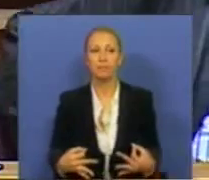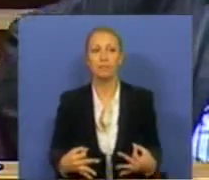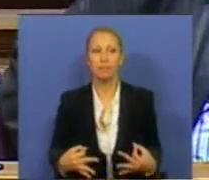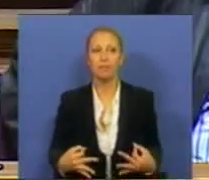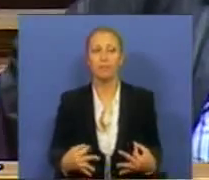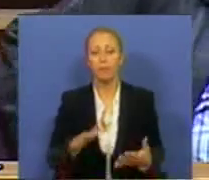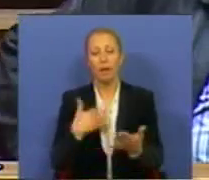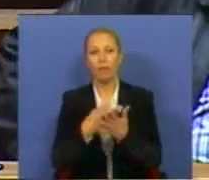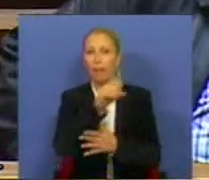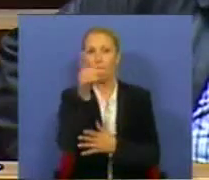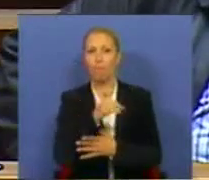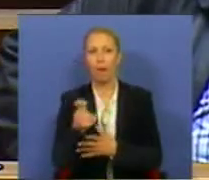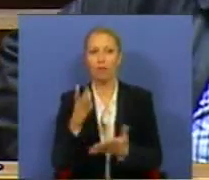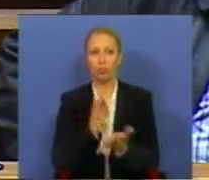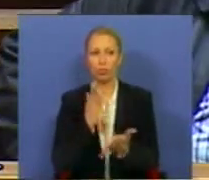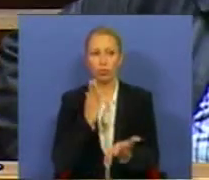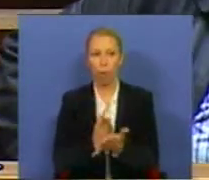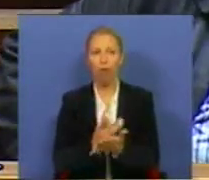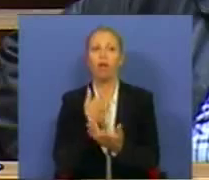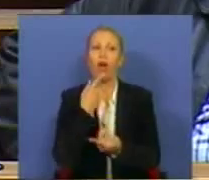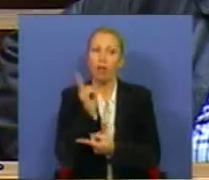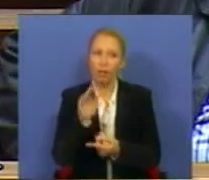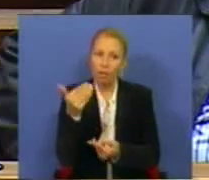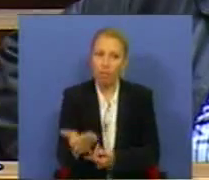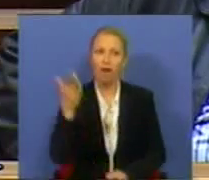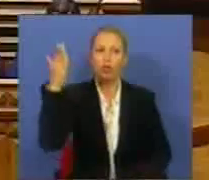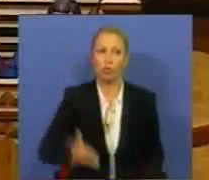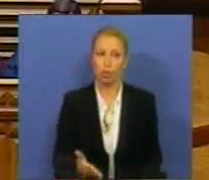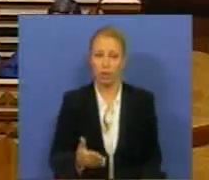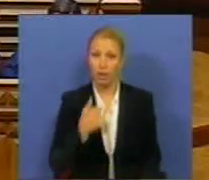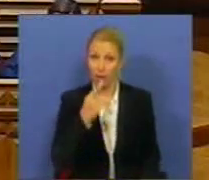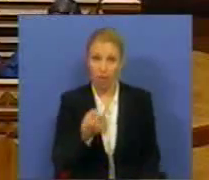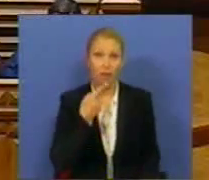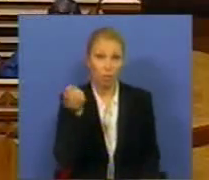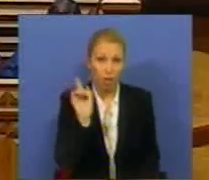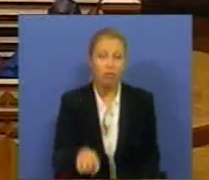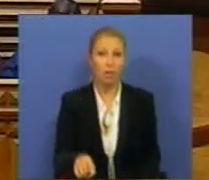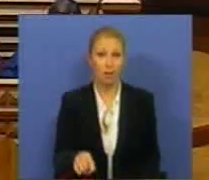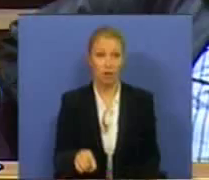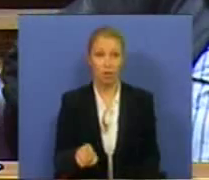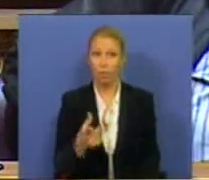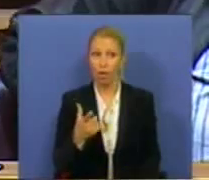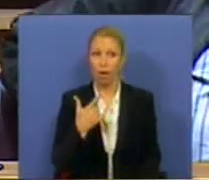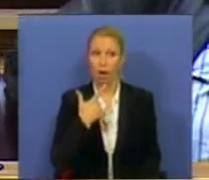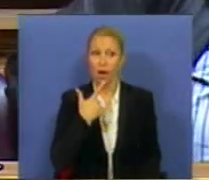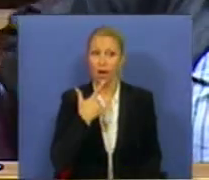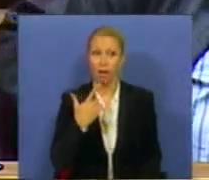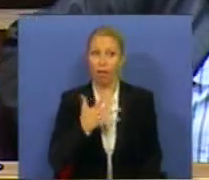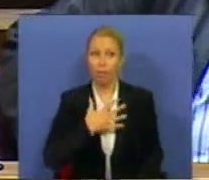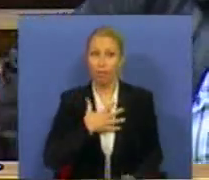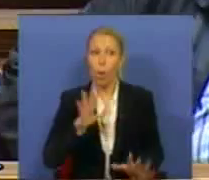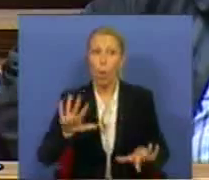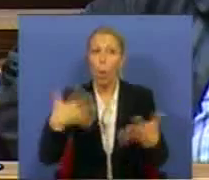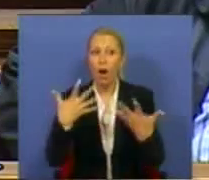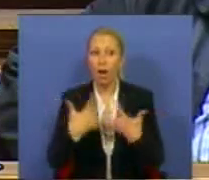de pacificar as escolas e de repor a justiça. E repito, portanto, para que não haja qualquer equívoco,